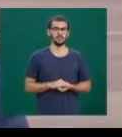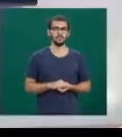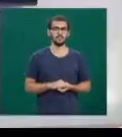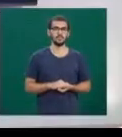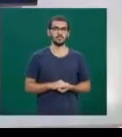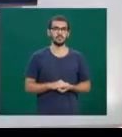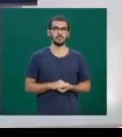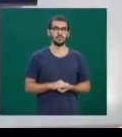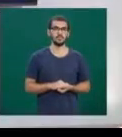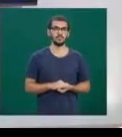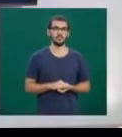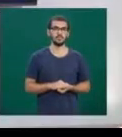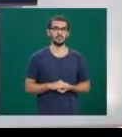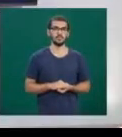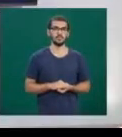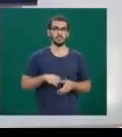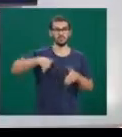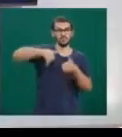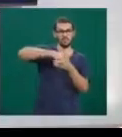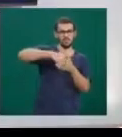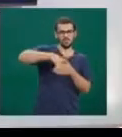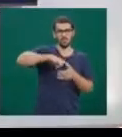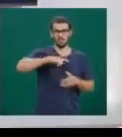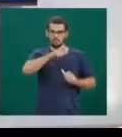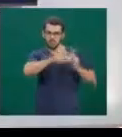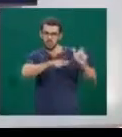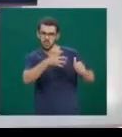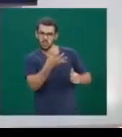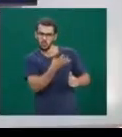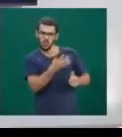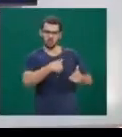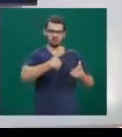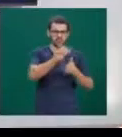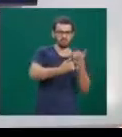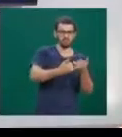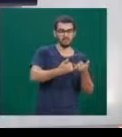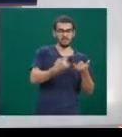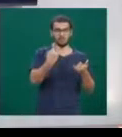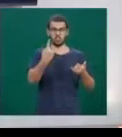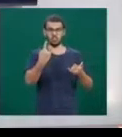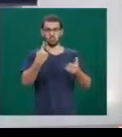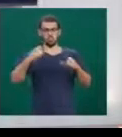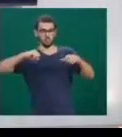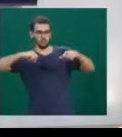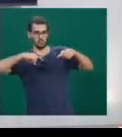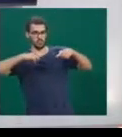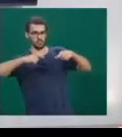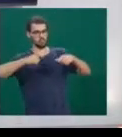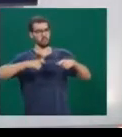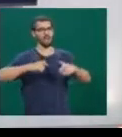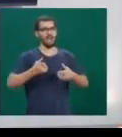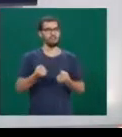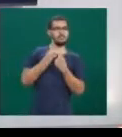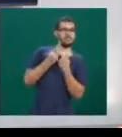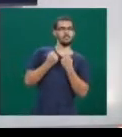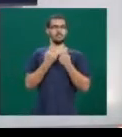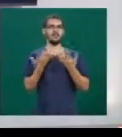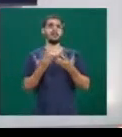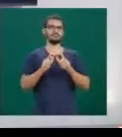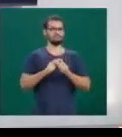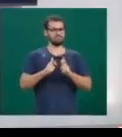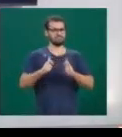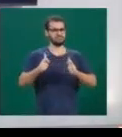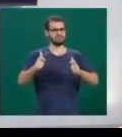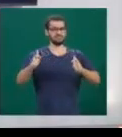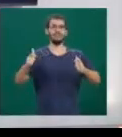3239-2952. No futsal, 4 jogadores ficam na linha e 1 no gol. E a posição de goleiro tem ganhado destaque no mundo do